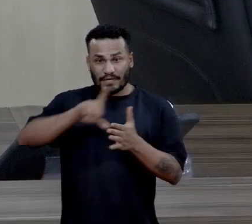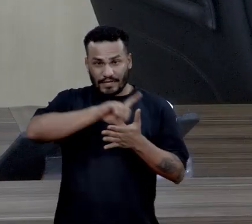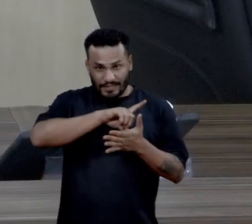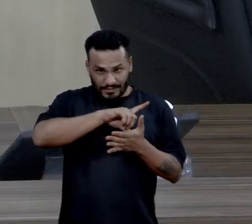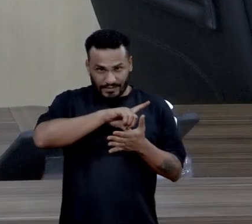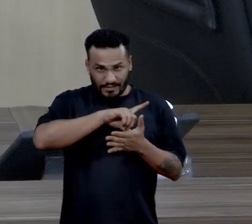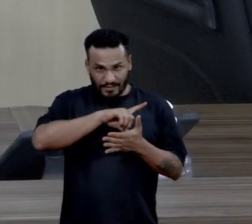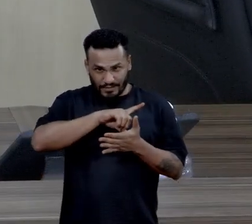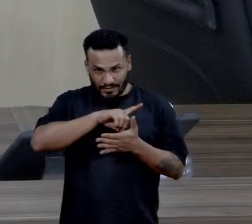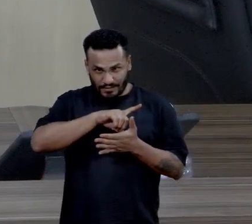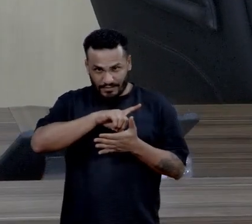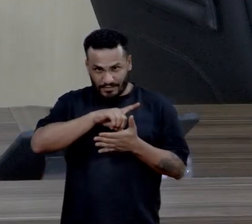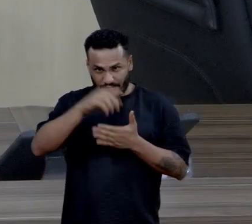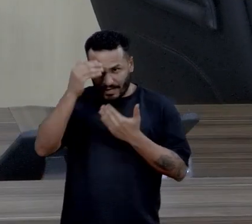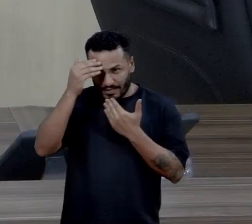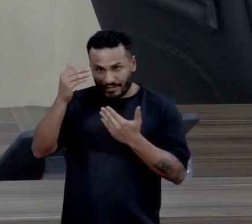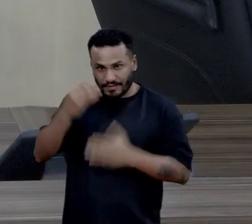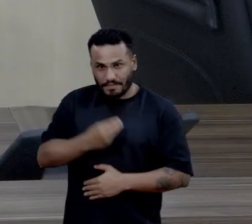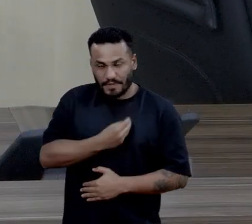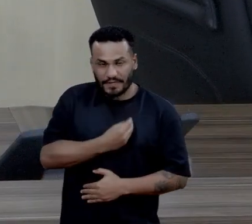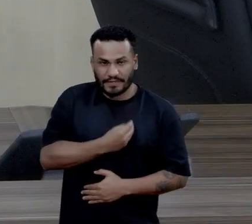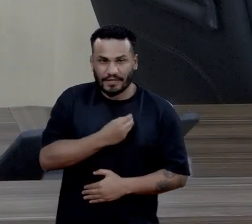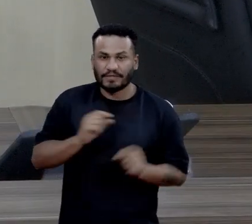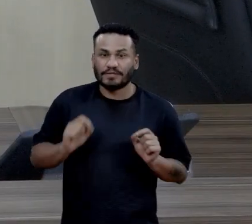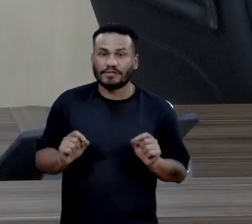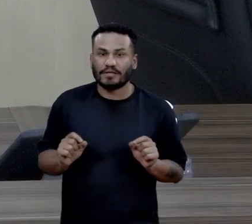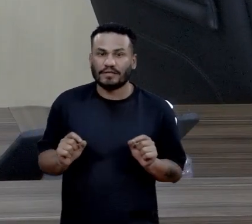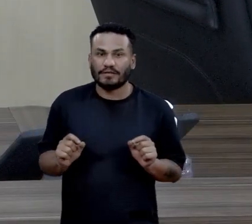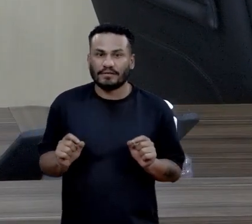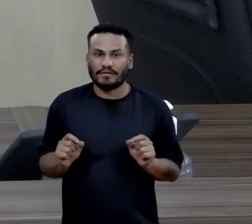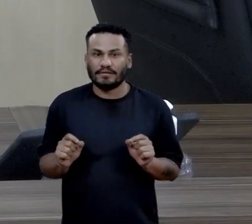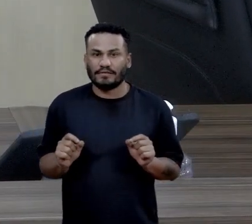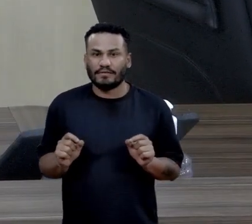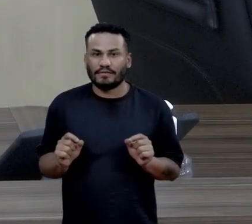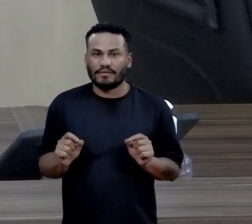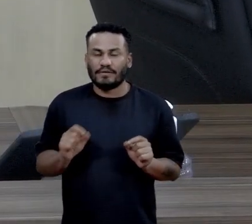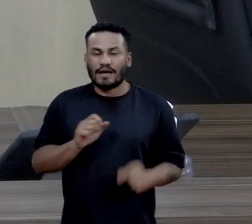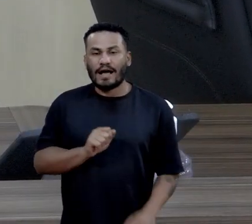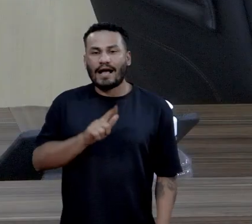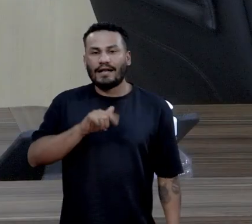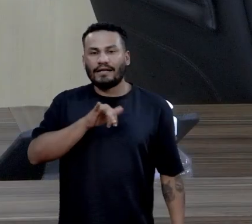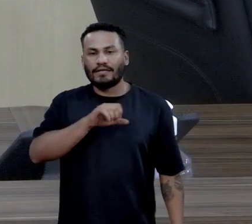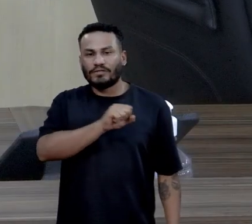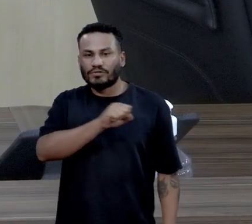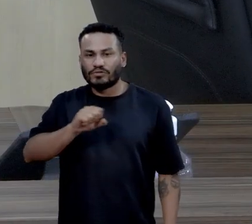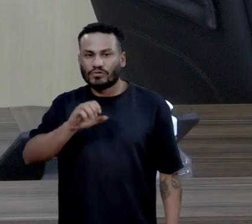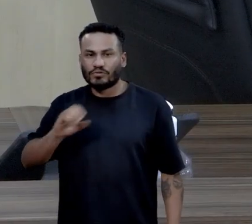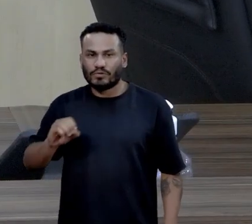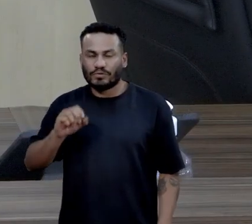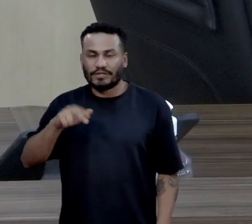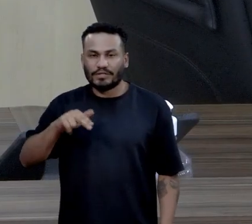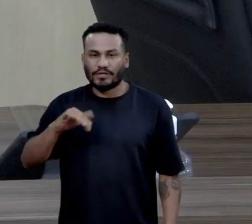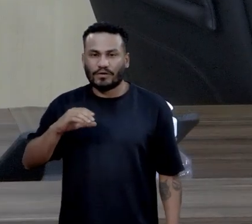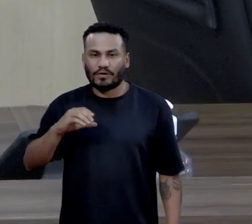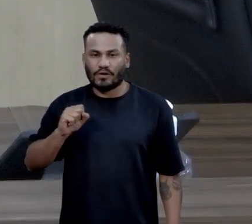Antes, agradecer a presença do senhor Alisson